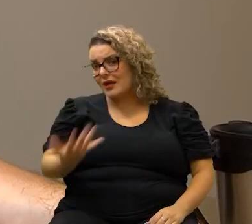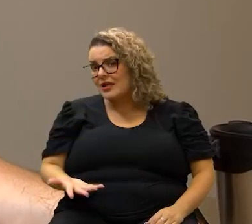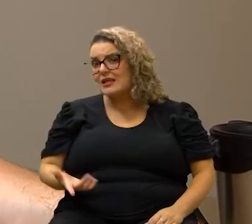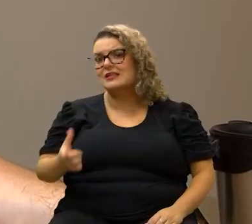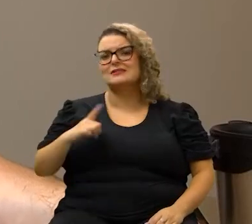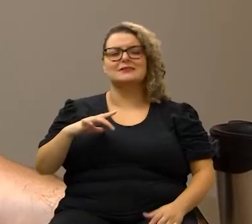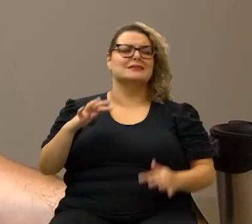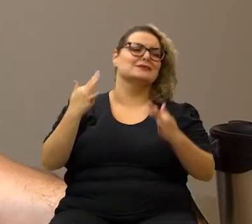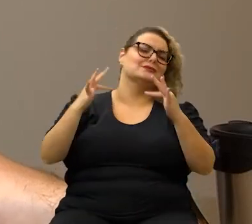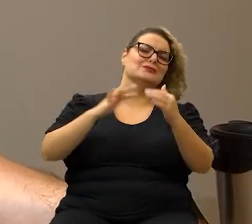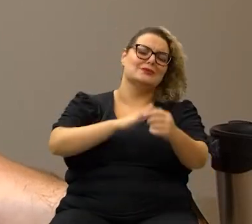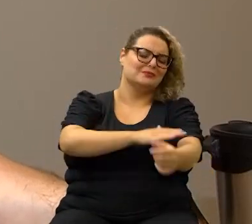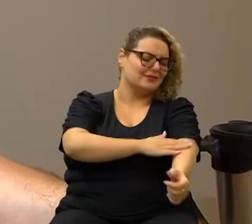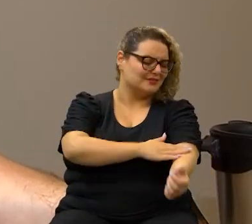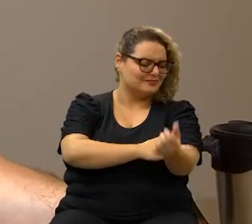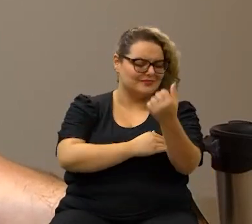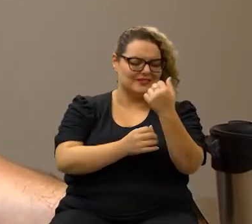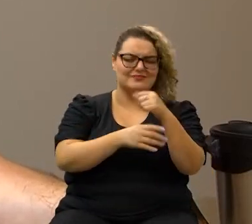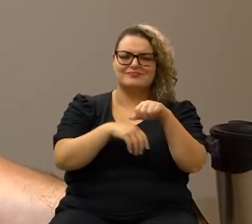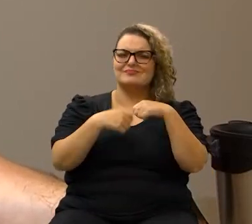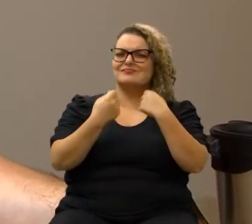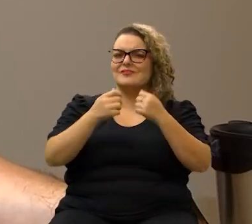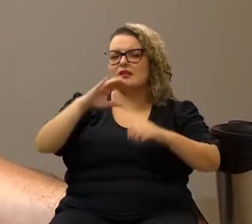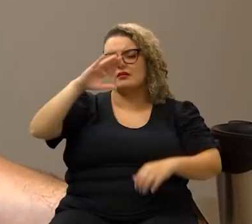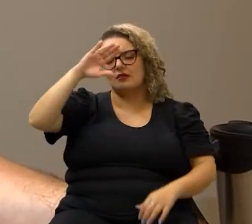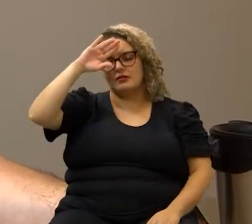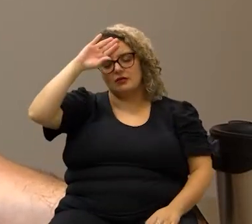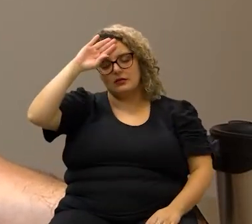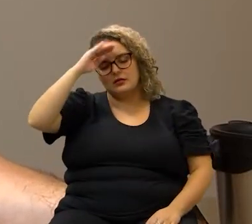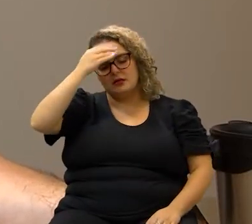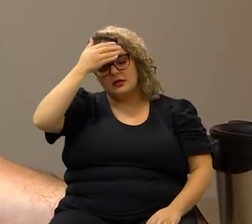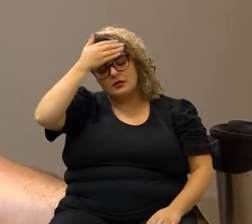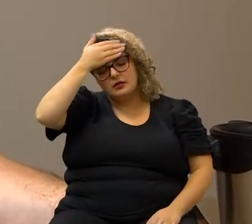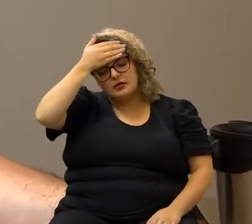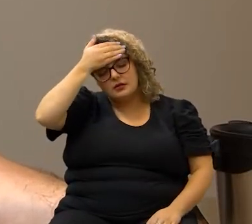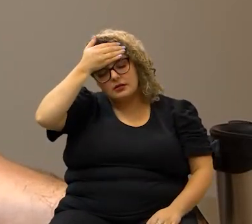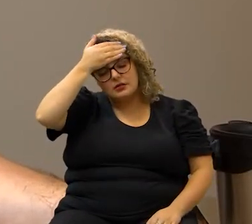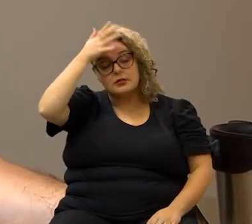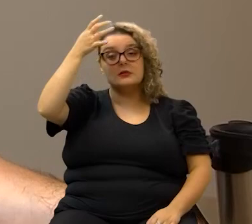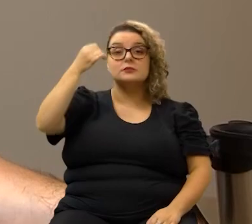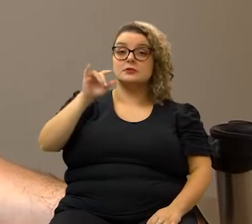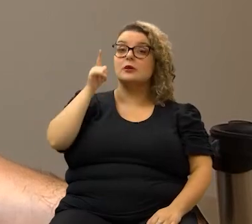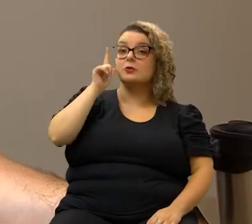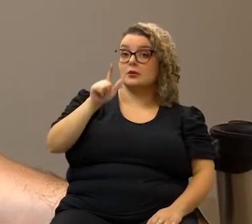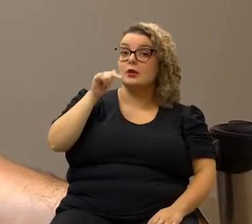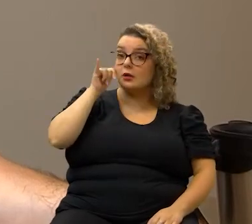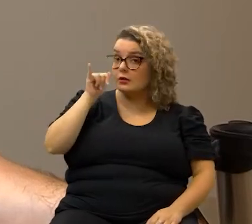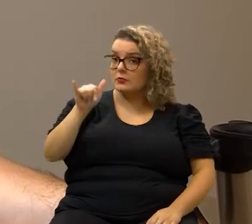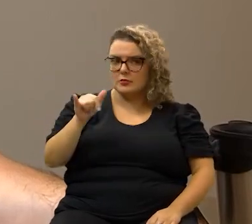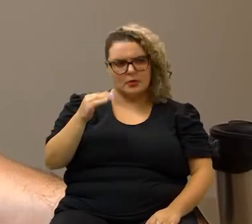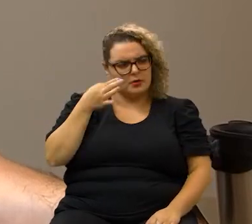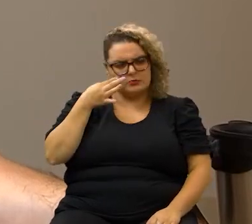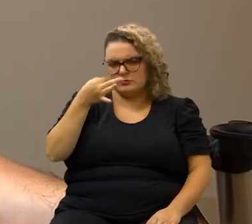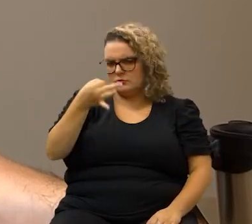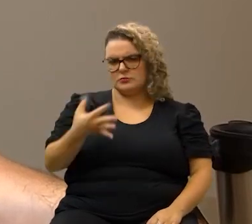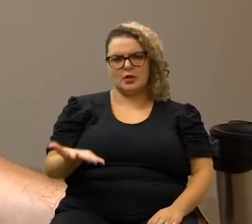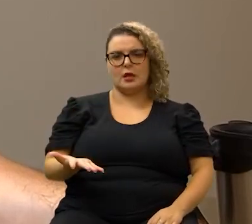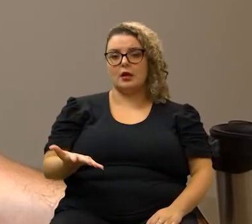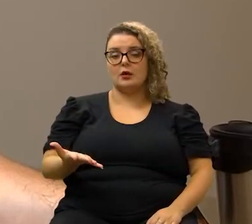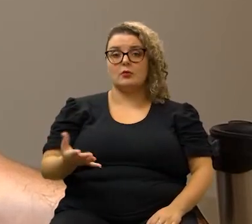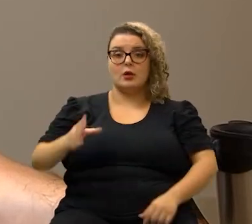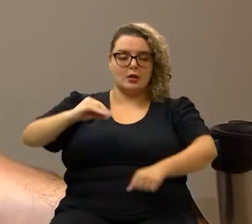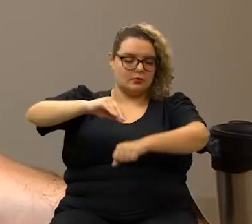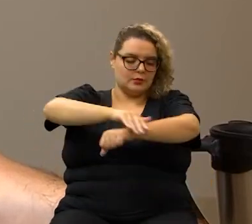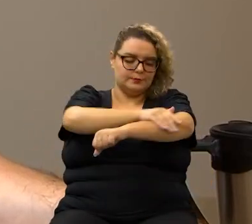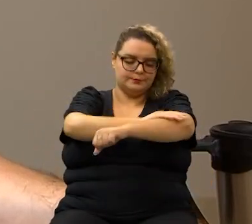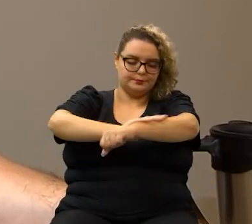ruim você tem muitas dores articulares febre então eu acho assim se a gente consegue prevenir né é o ideal